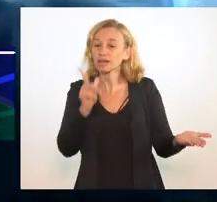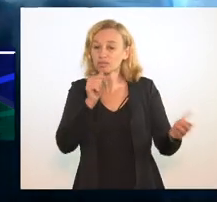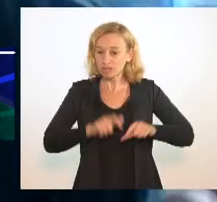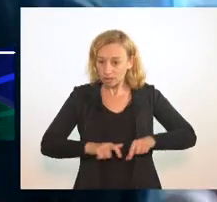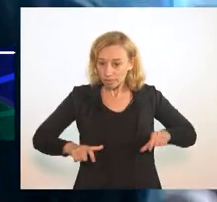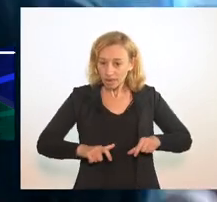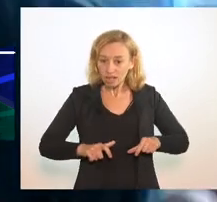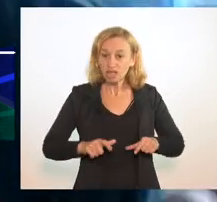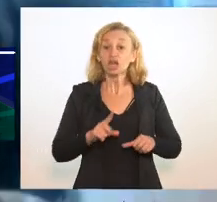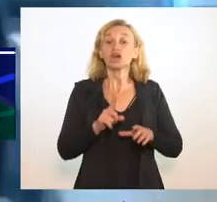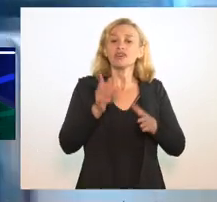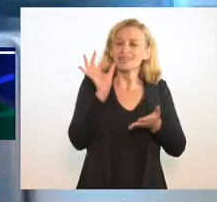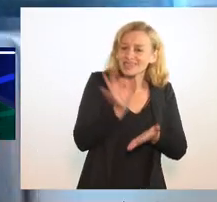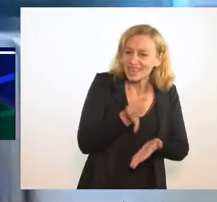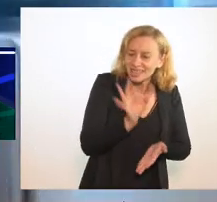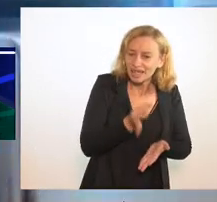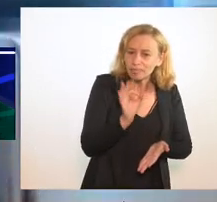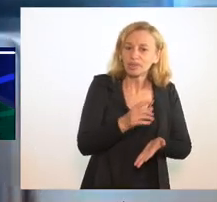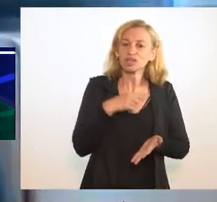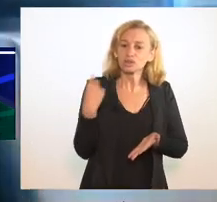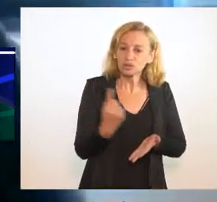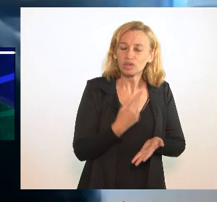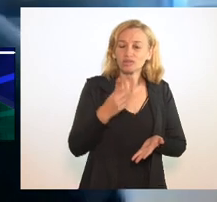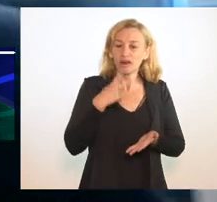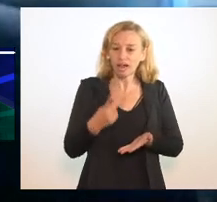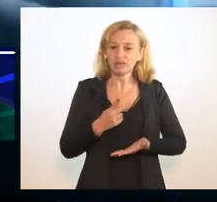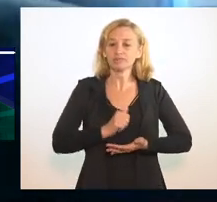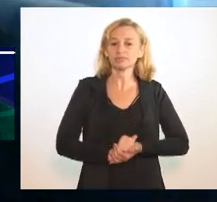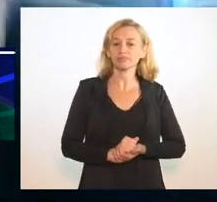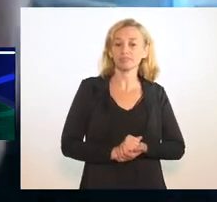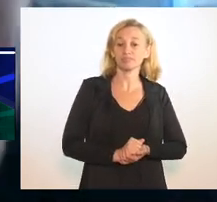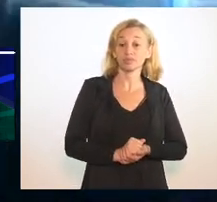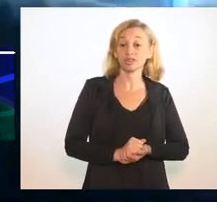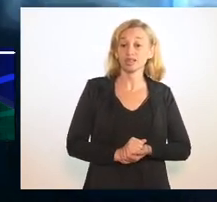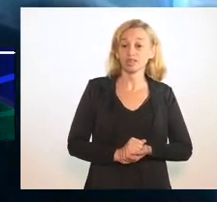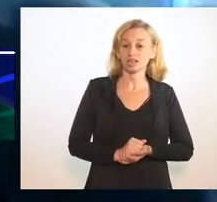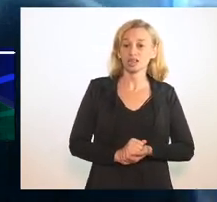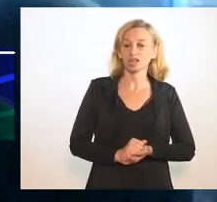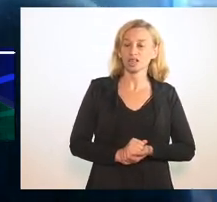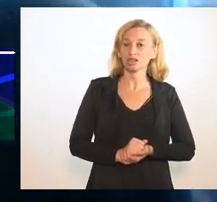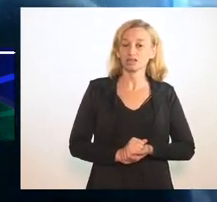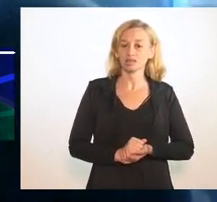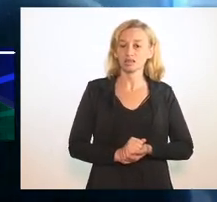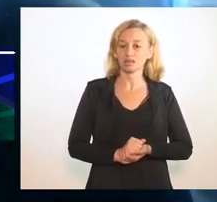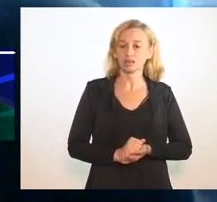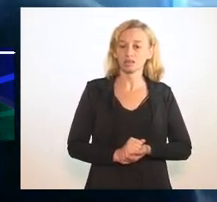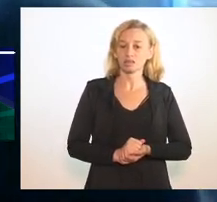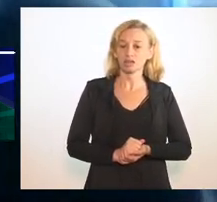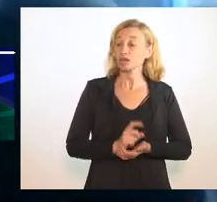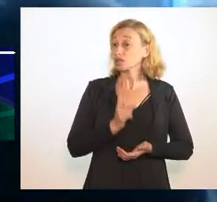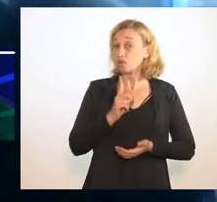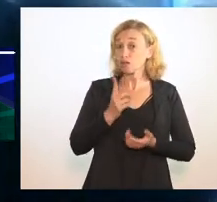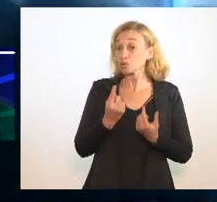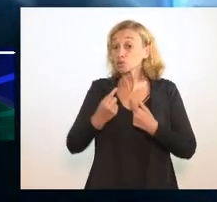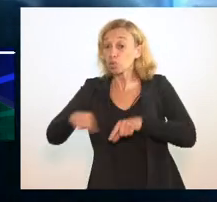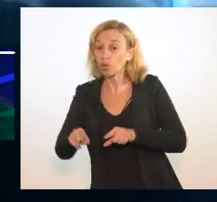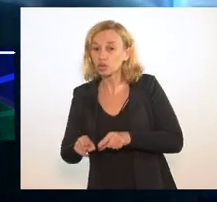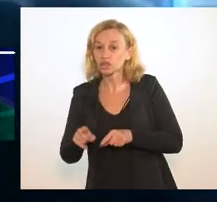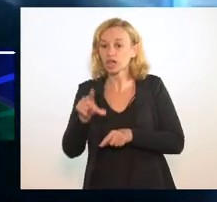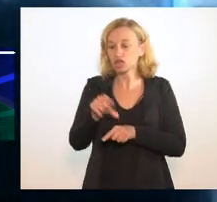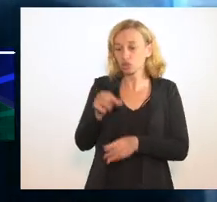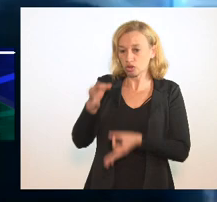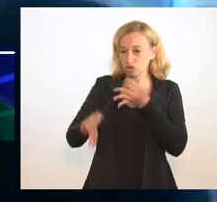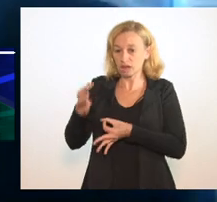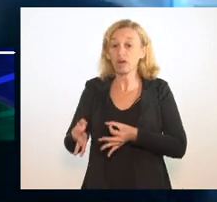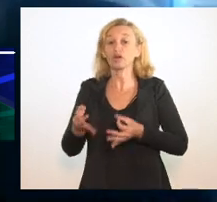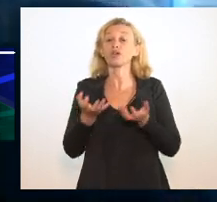Constituição, finalmente, então, a gente dizia, não, então, não vai ser, vamos atropelar uma decisão judicial. Então, eu queria